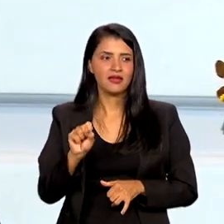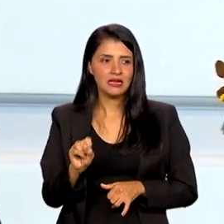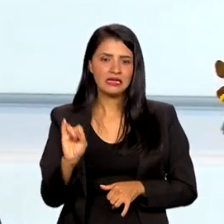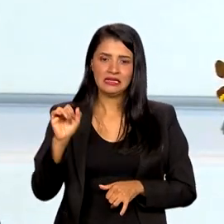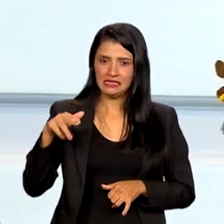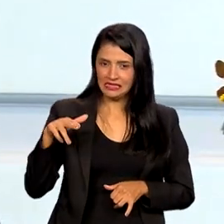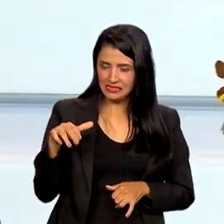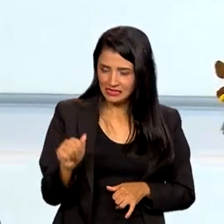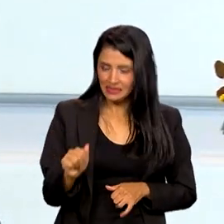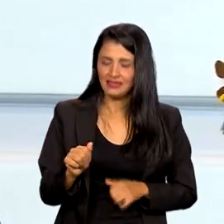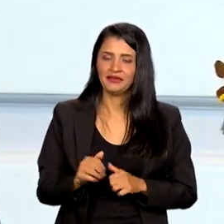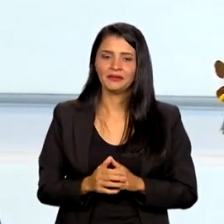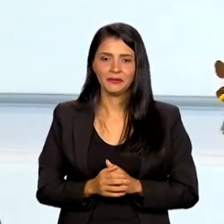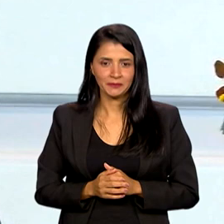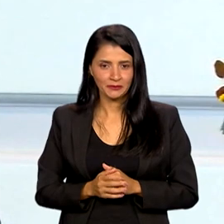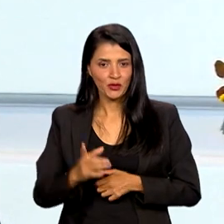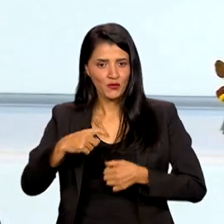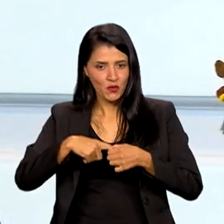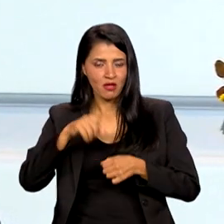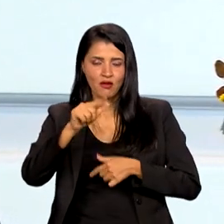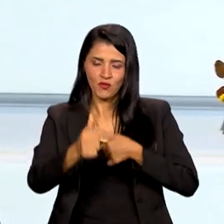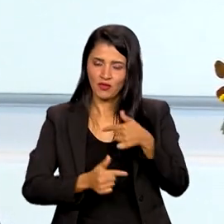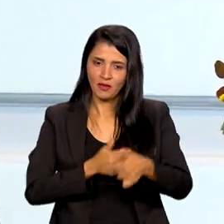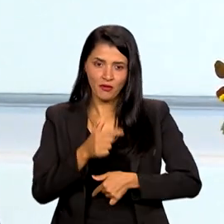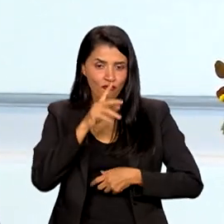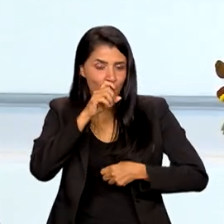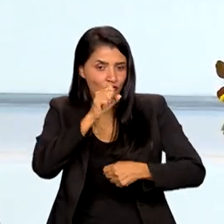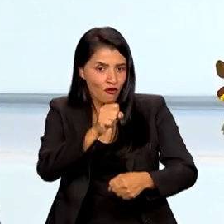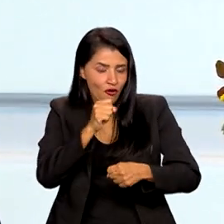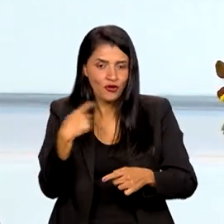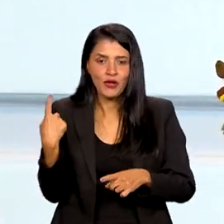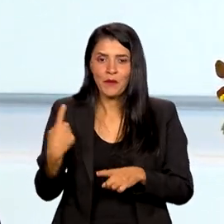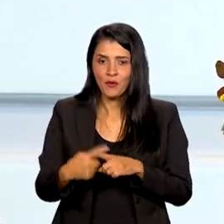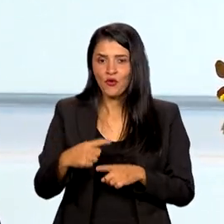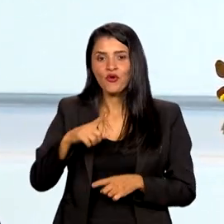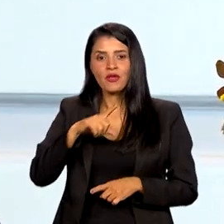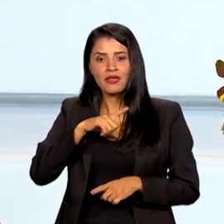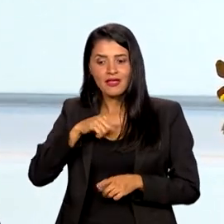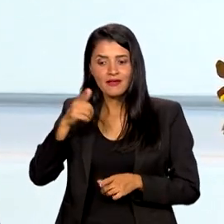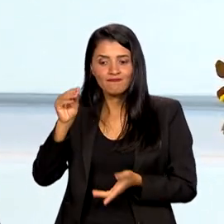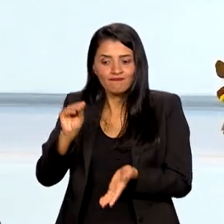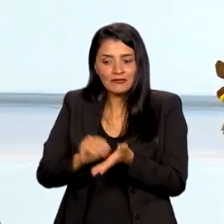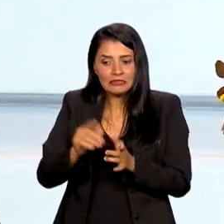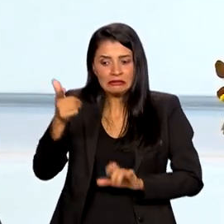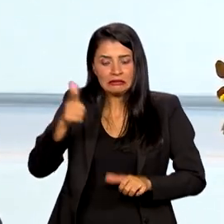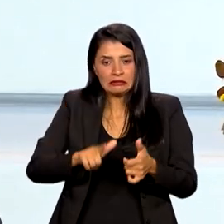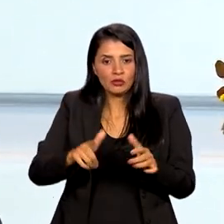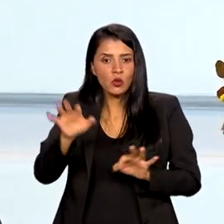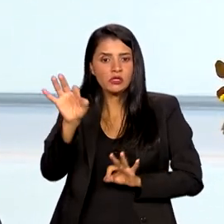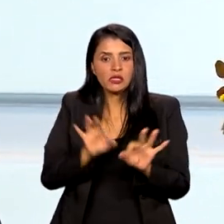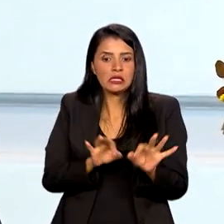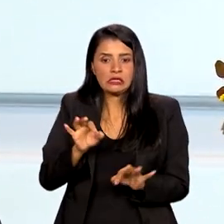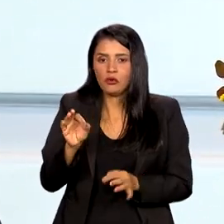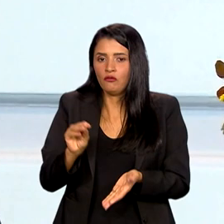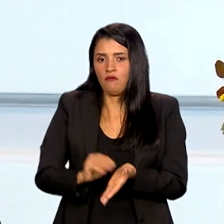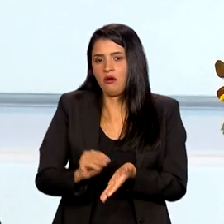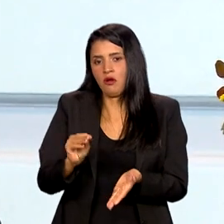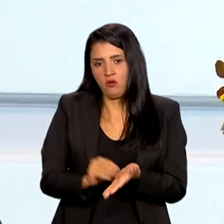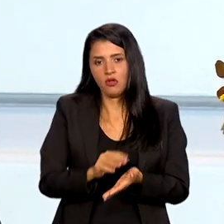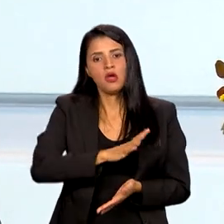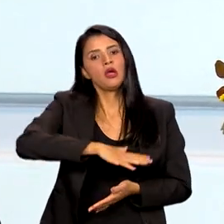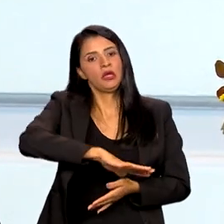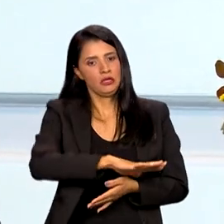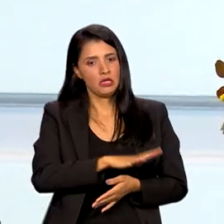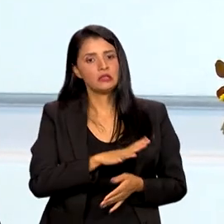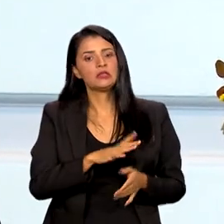precisamos retomar. Então, tem sido um trabalho intenso, viu? Porque houve uma desorganização completa do setor produtivo